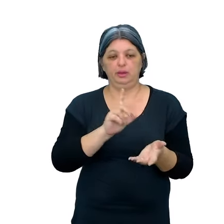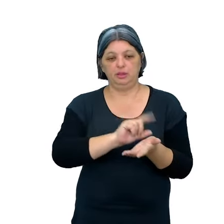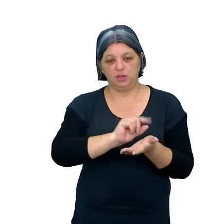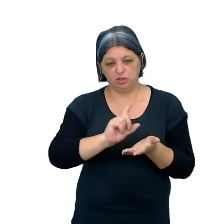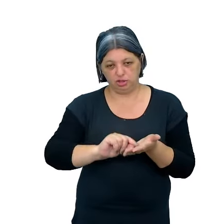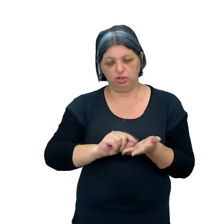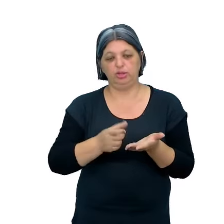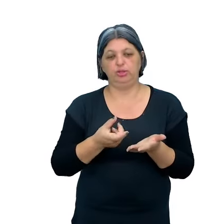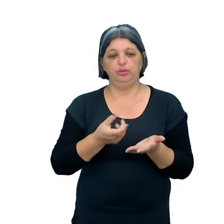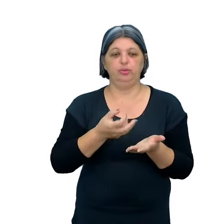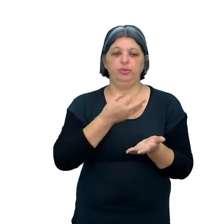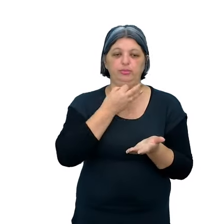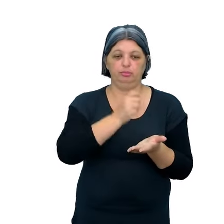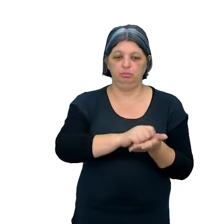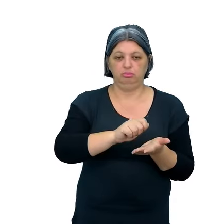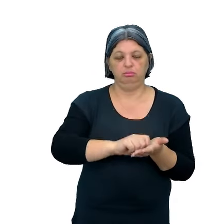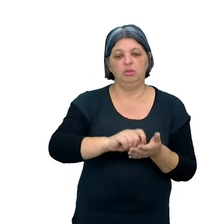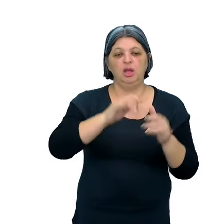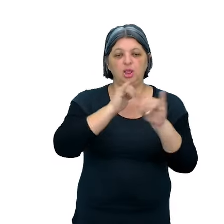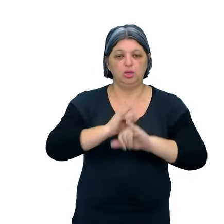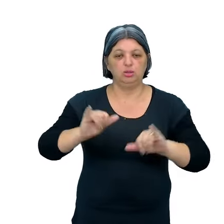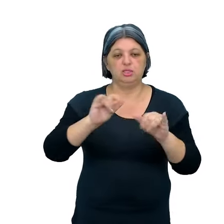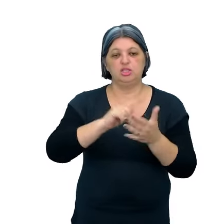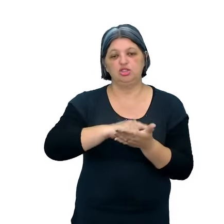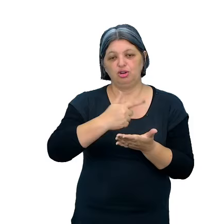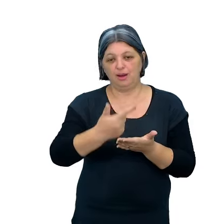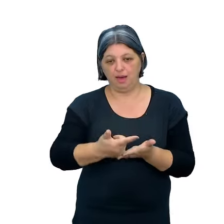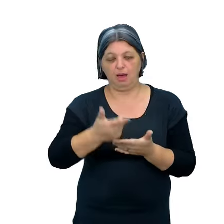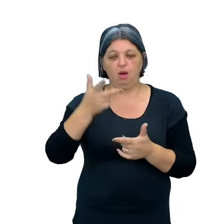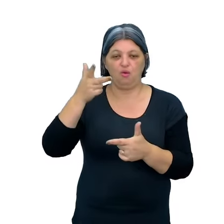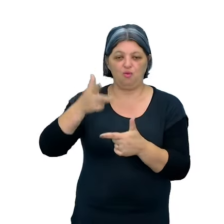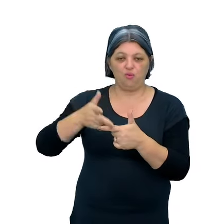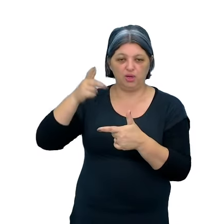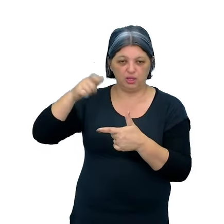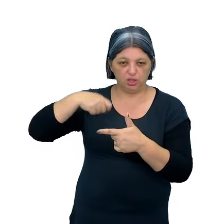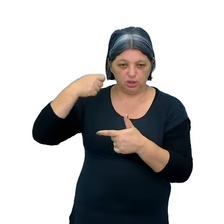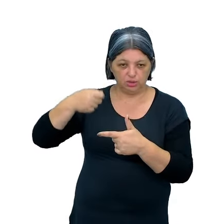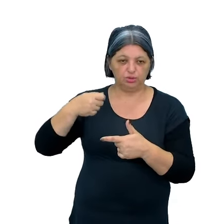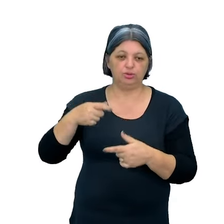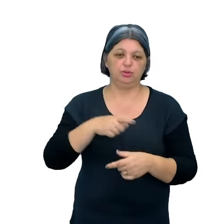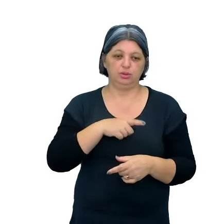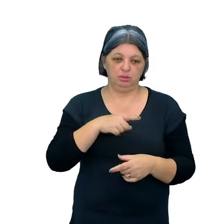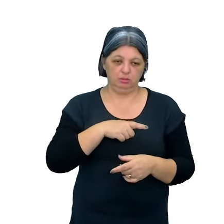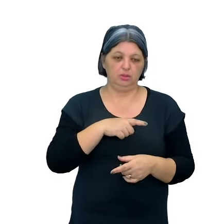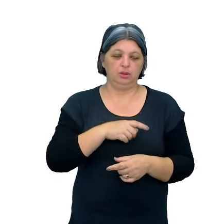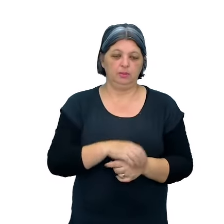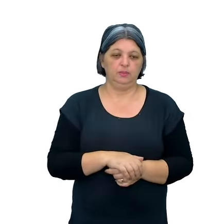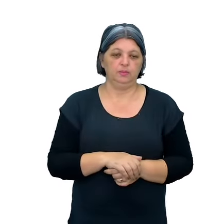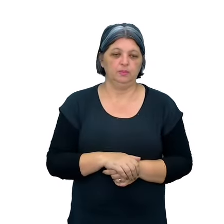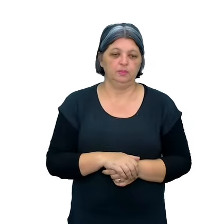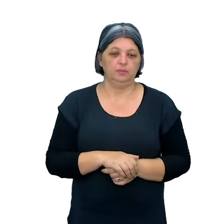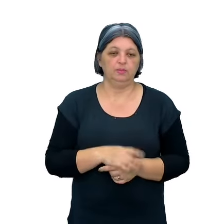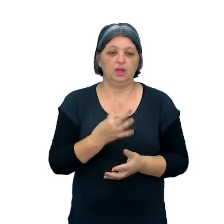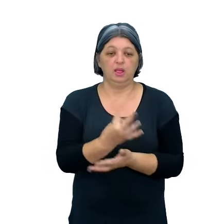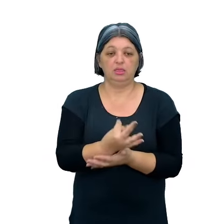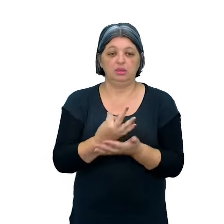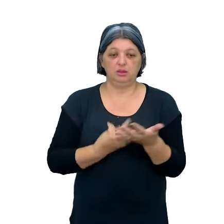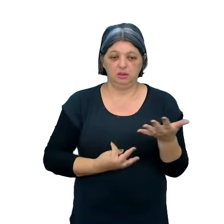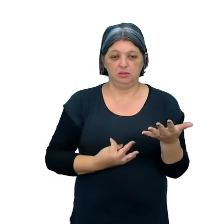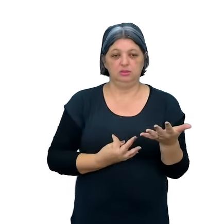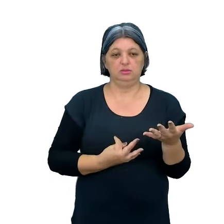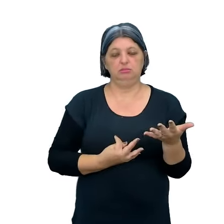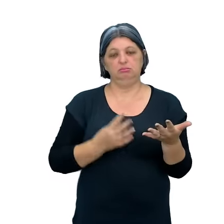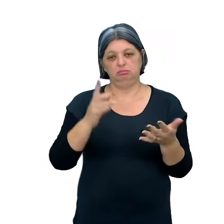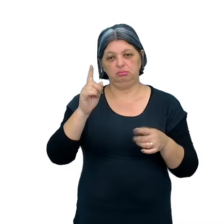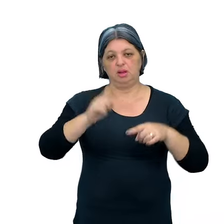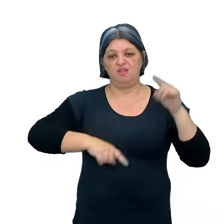de jornal, também de vídeos, né? Os gêneros textuais argumentativos são apresentados de forma variada,